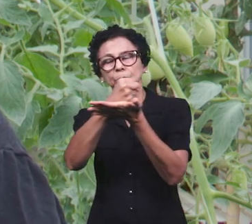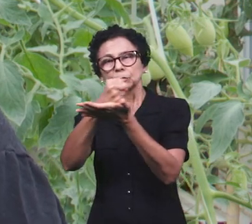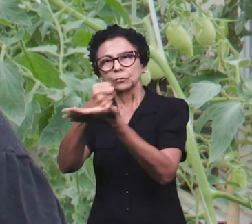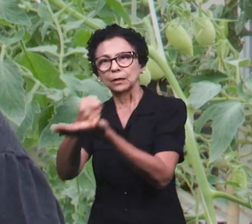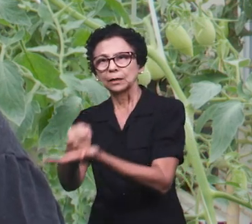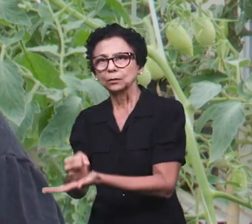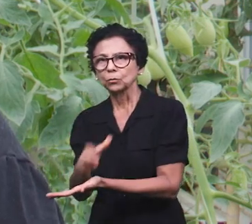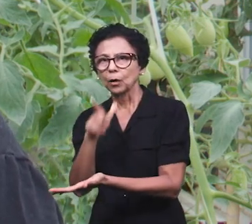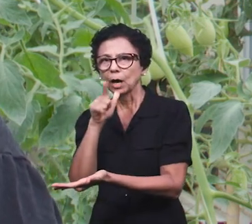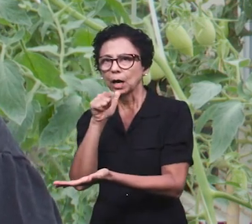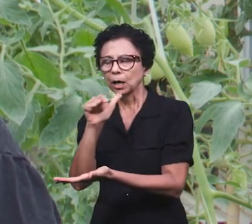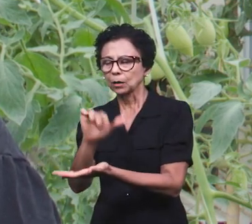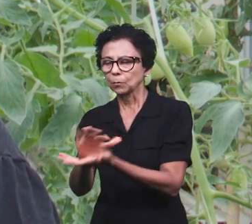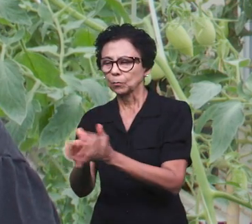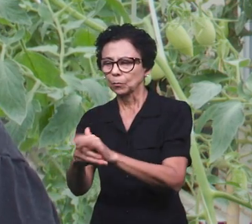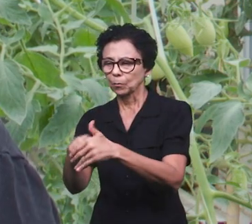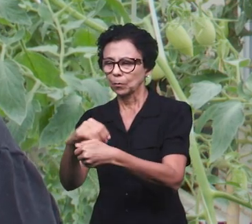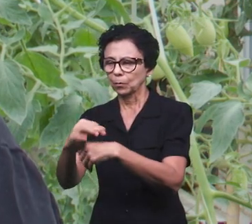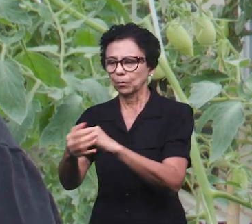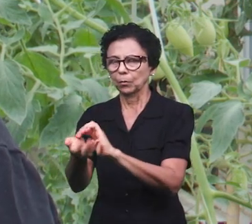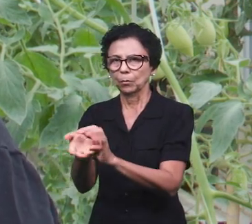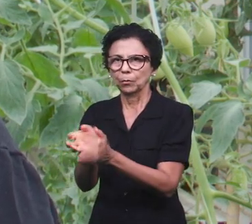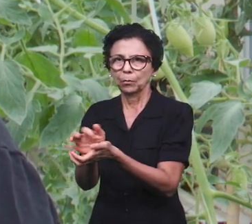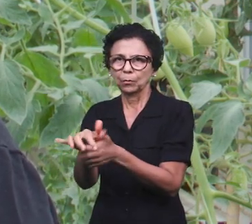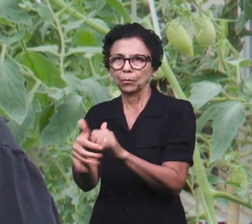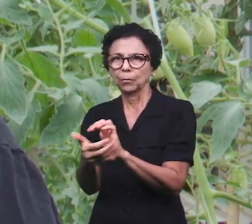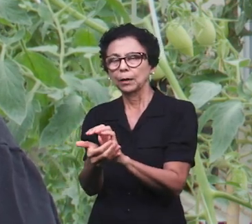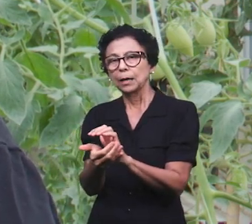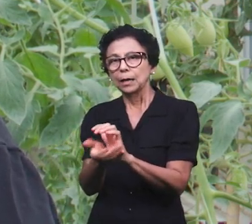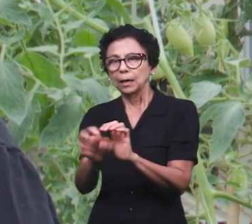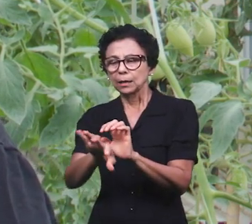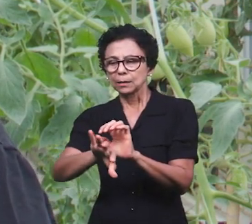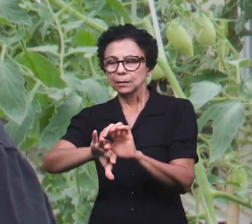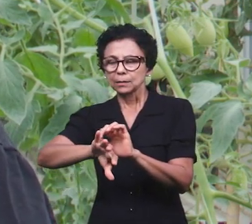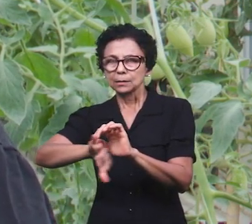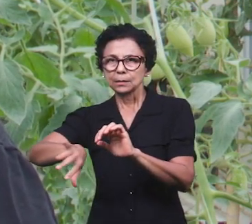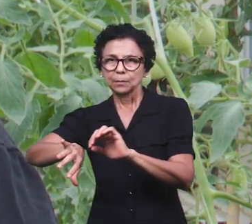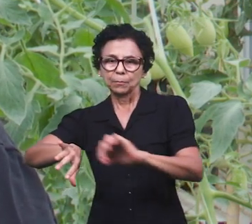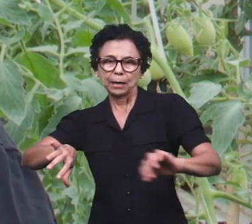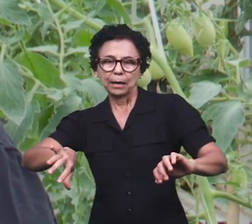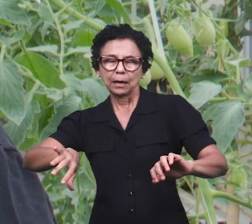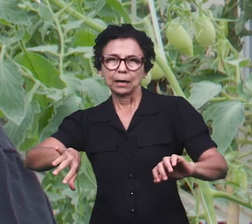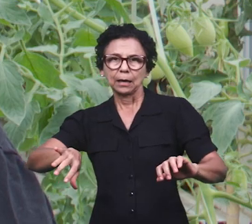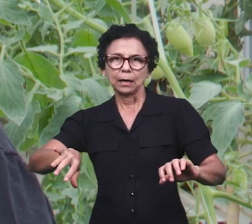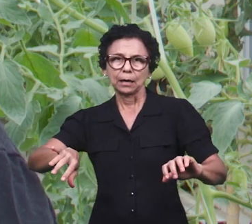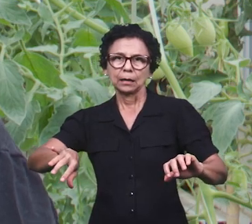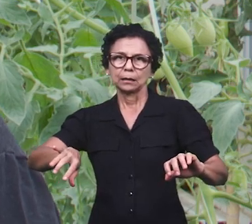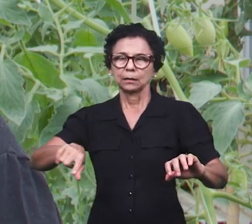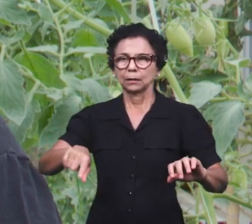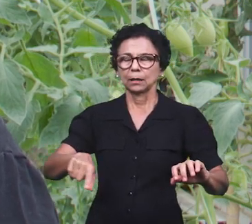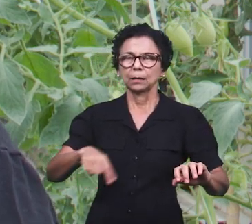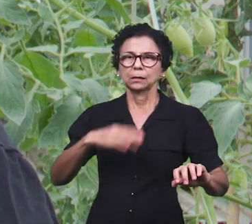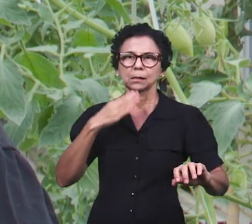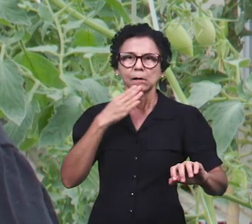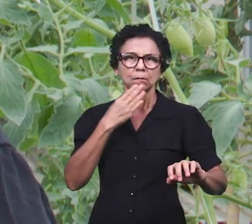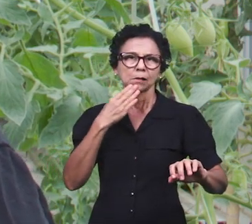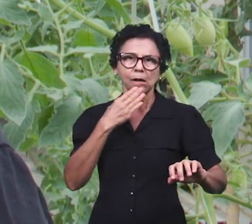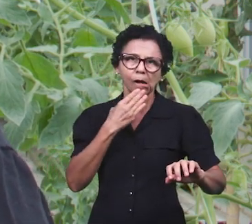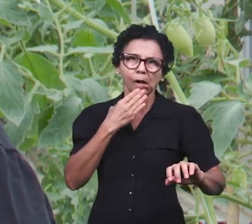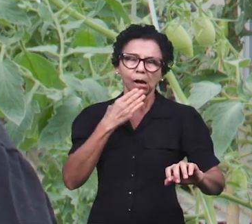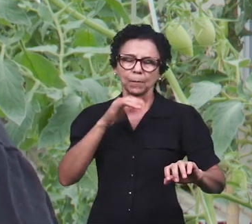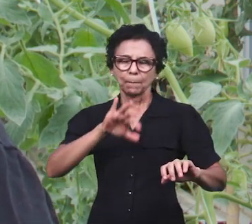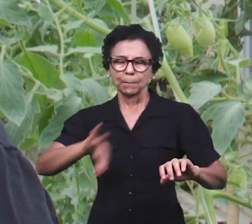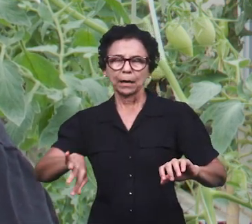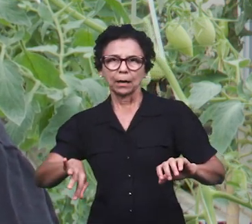é lavado, né? Aí ele é separado, porque tem alguns tomates que racha, né? Aí